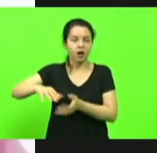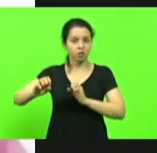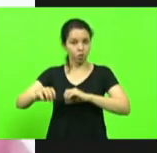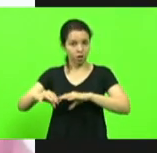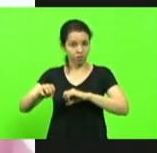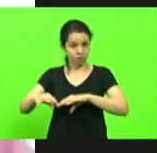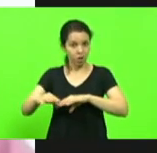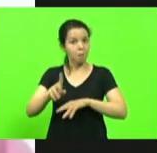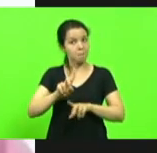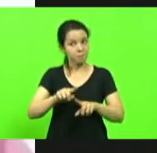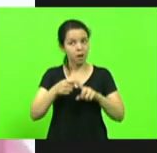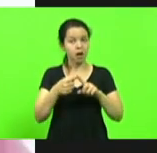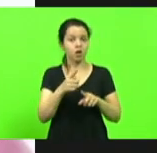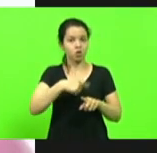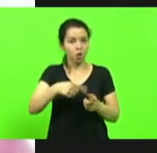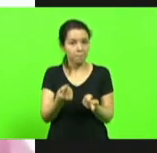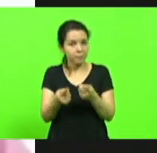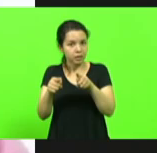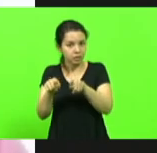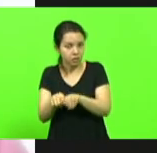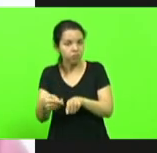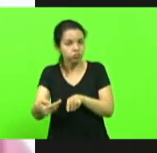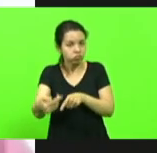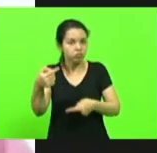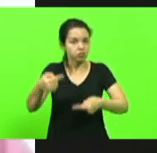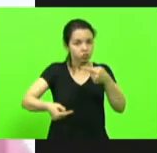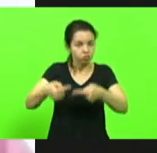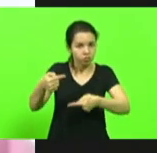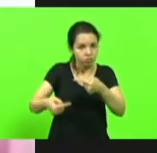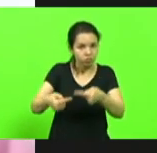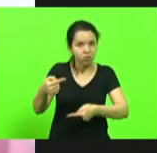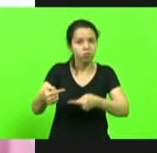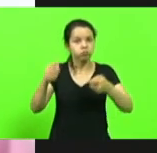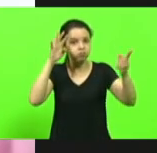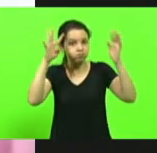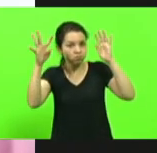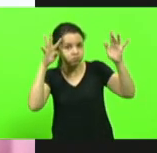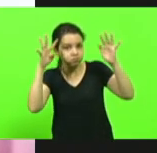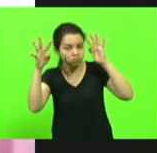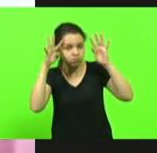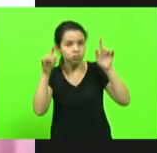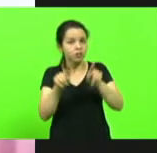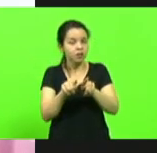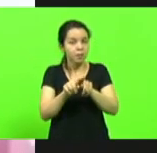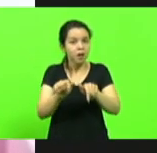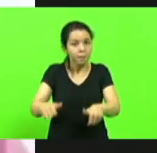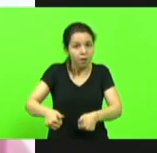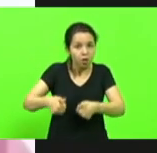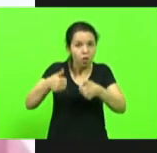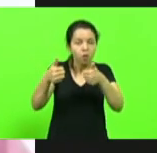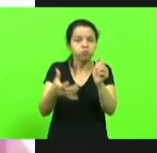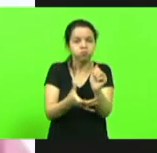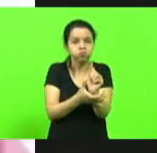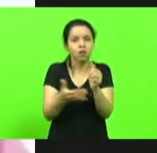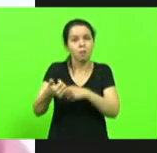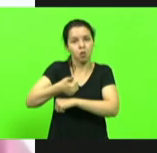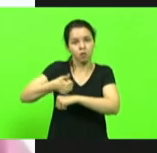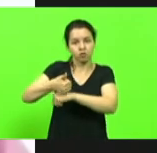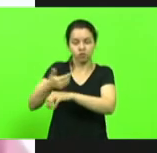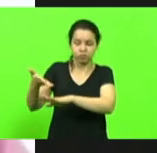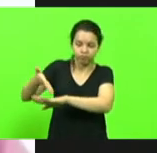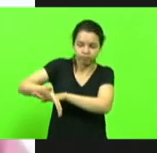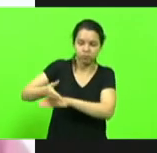somos parceiros para buscar uma discussão, para buscar uma reflexão e uma melhor garantia desses profissionais nas